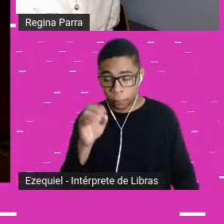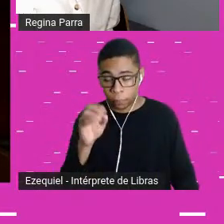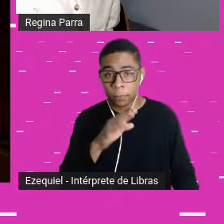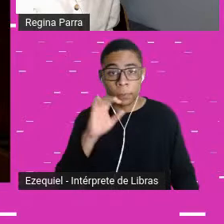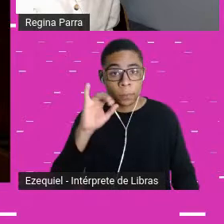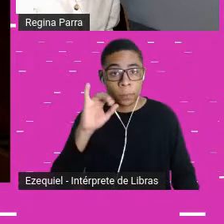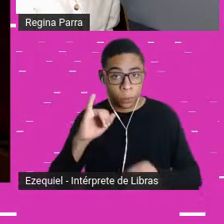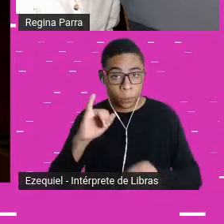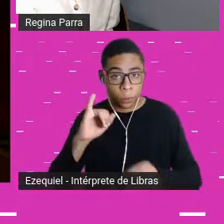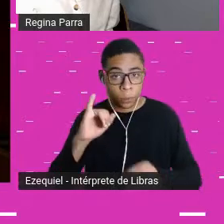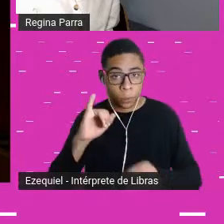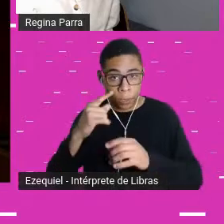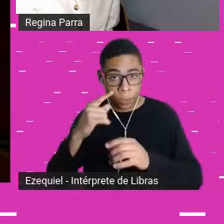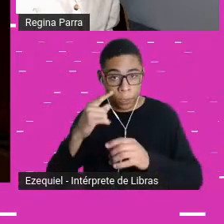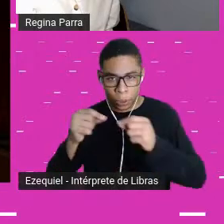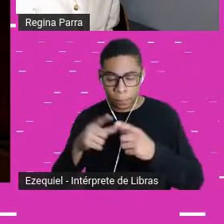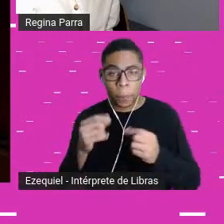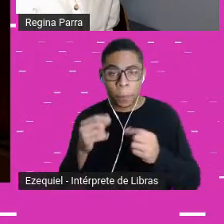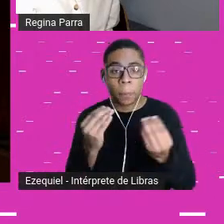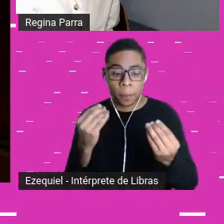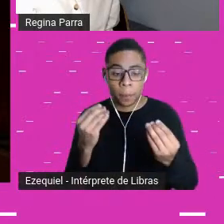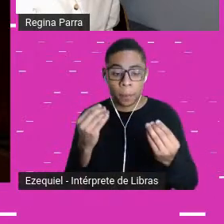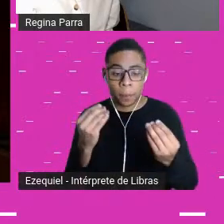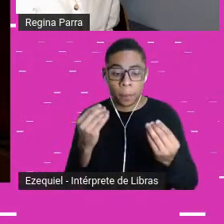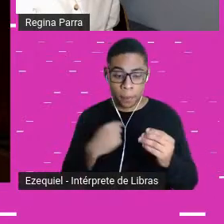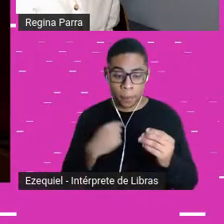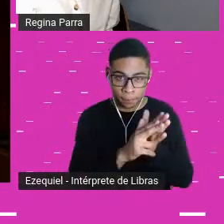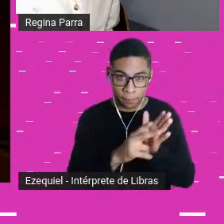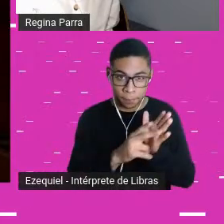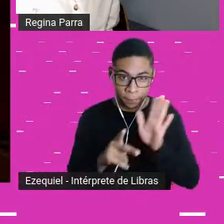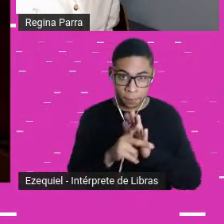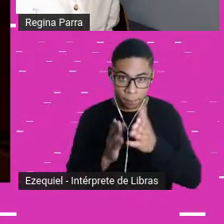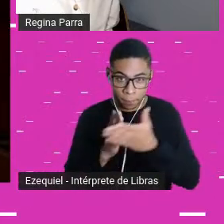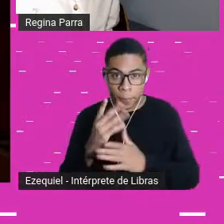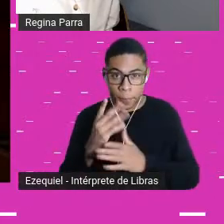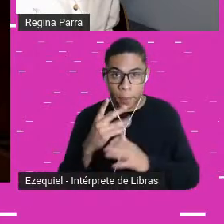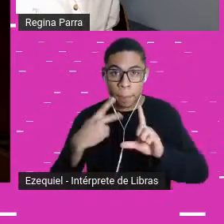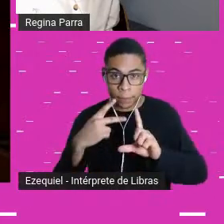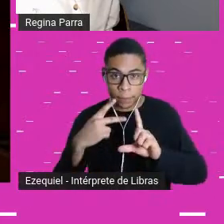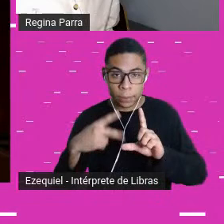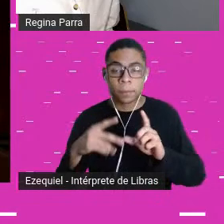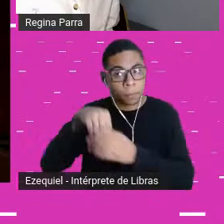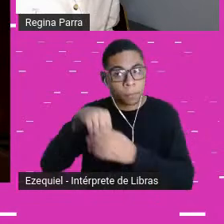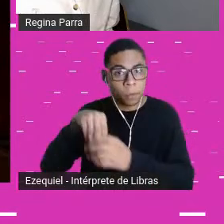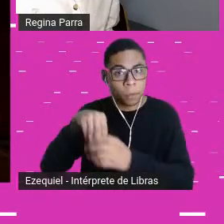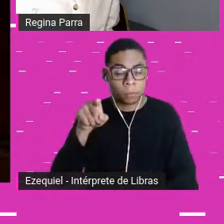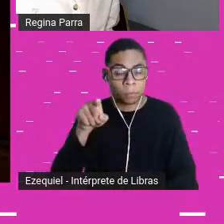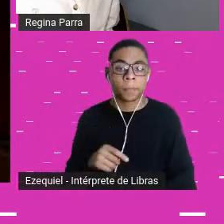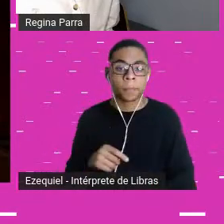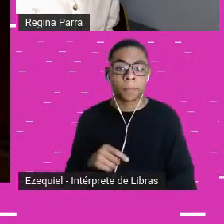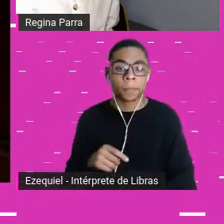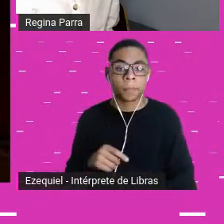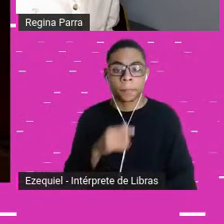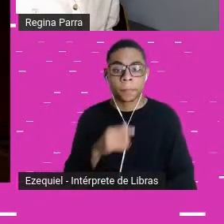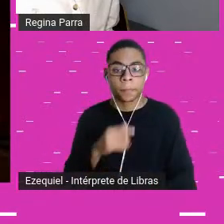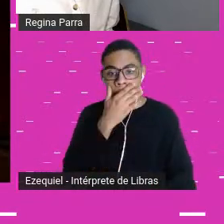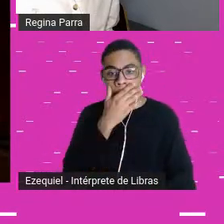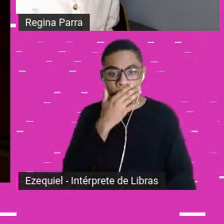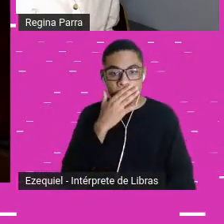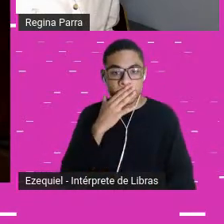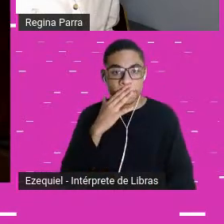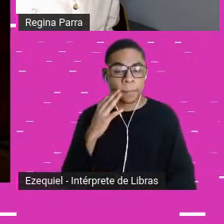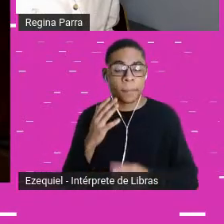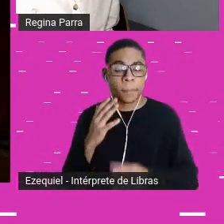Japão. Então, eu estudava no CPT os livros dele, saía de lá e ia buscar alguns